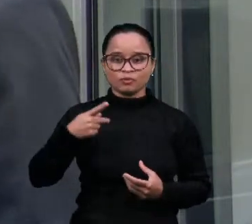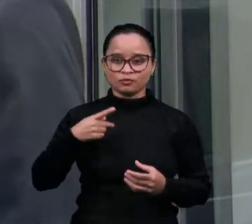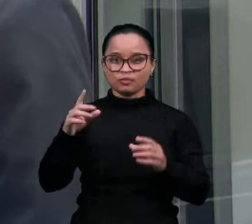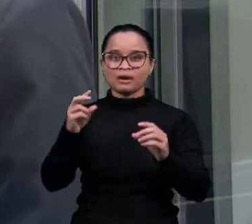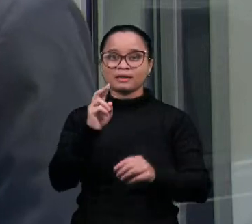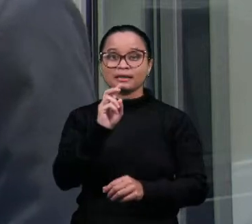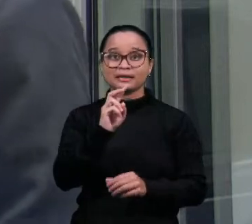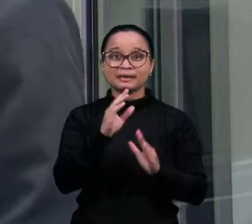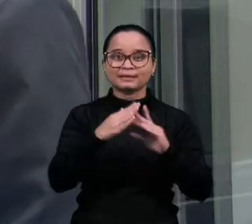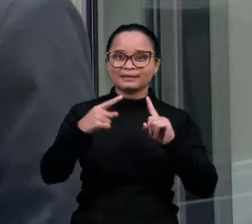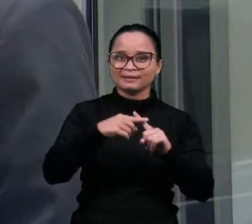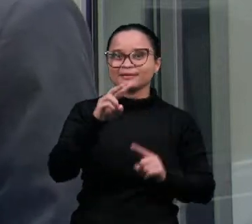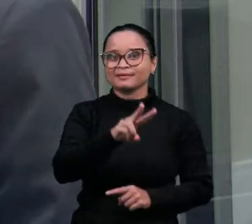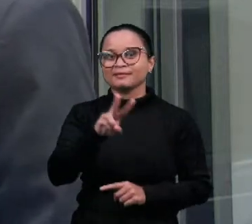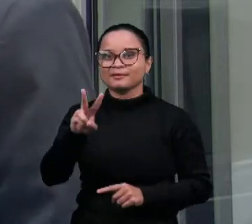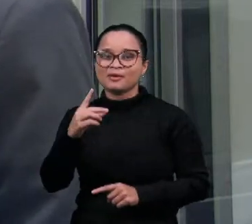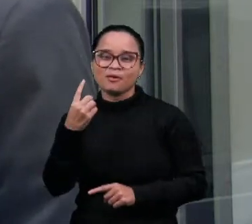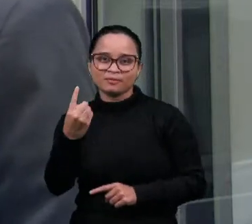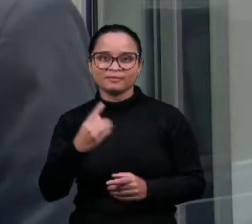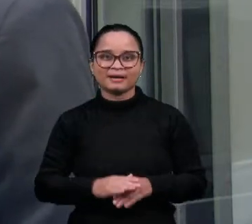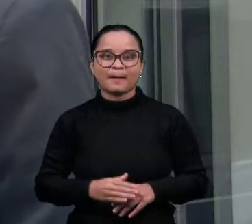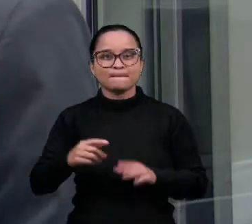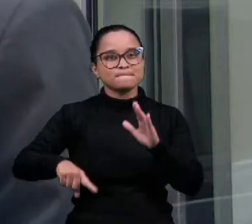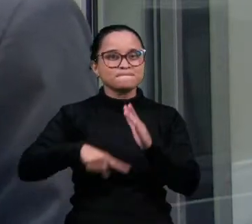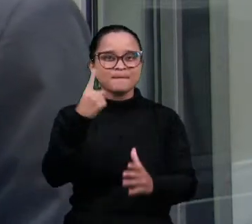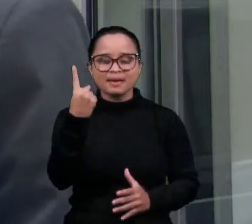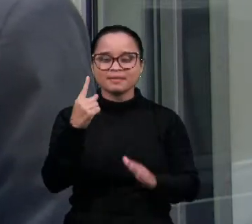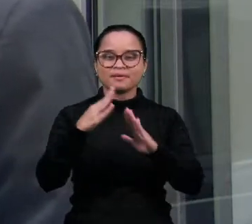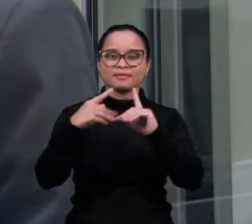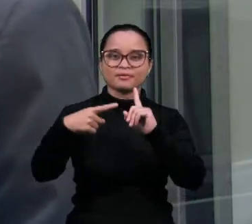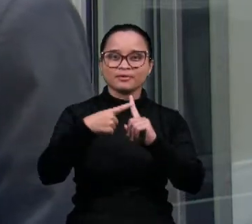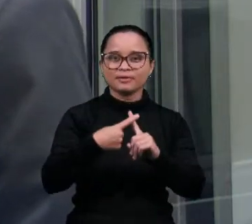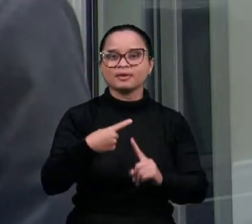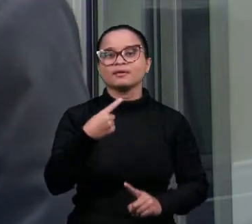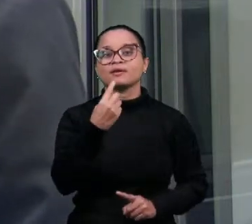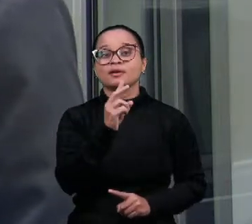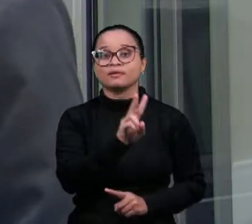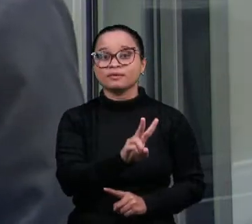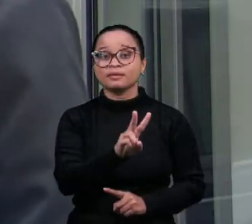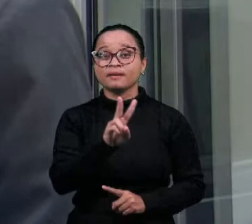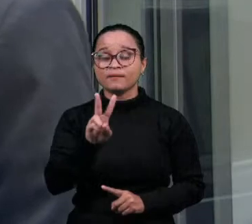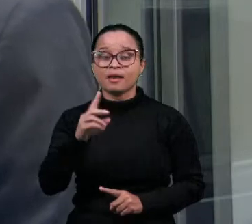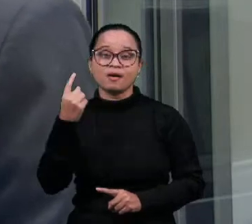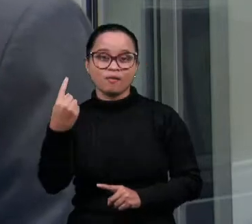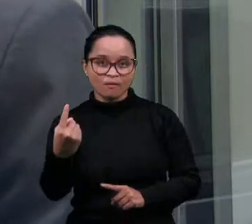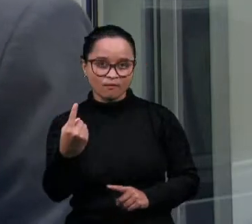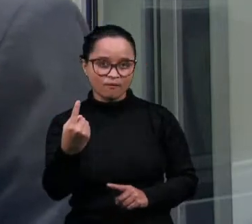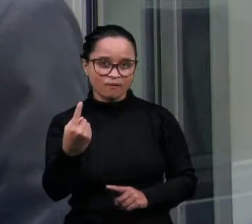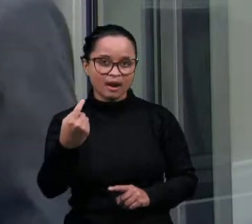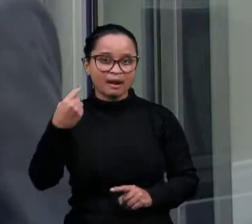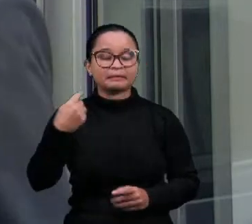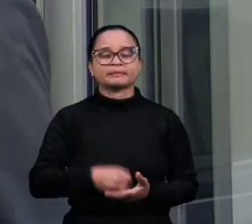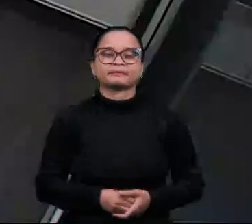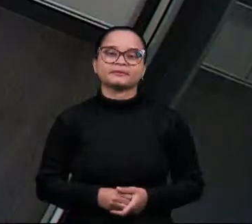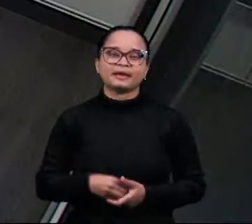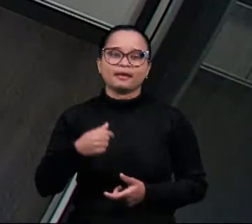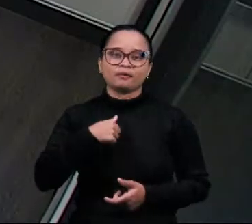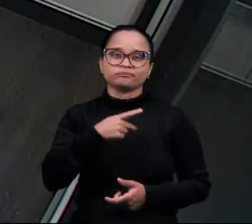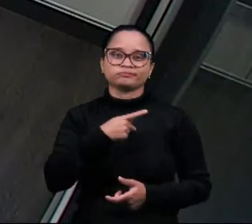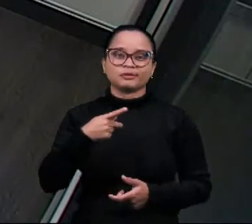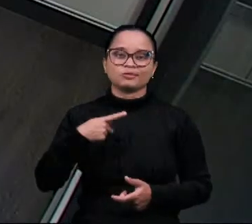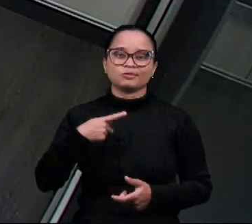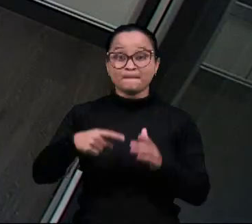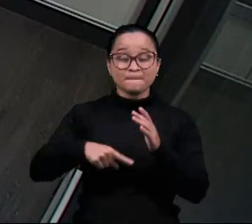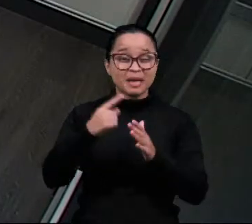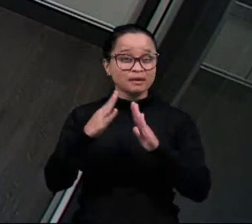meu ministério ali. A primeira igreja que eu pastoreei foi a igreja de Vila Velha 1. E teve algum fato marcante na sua ordenação